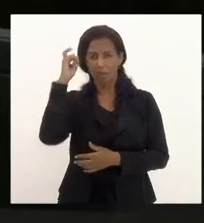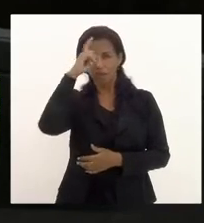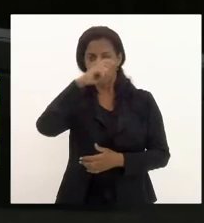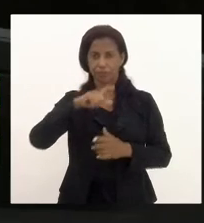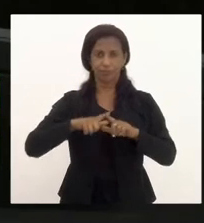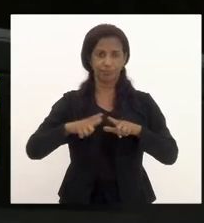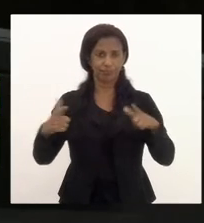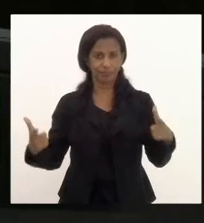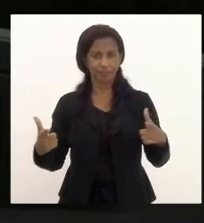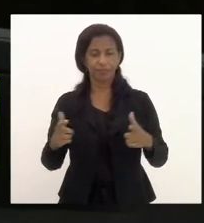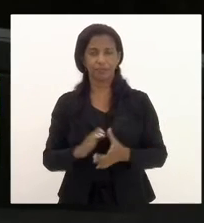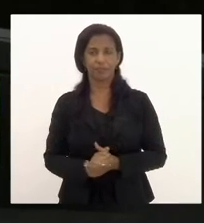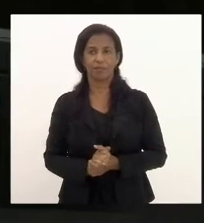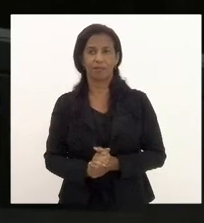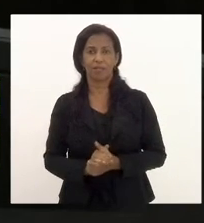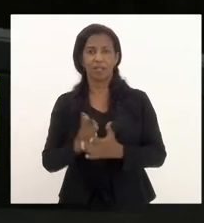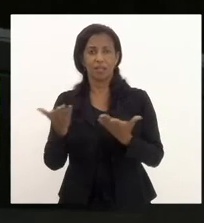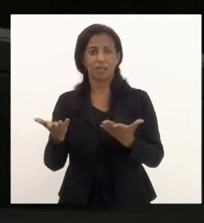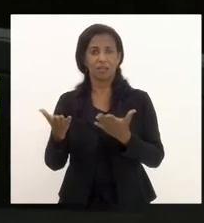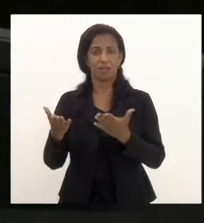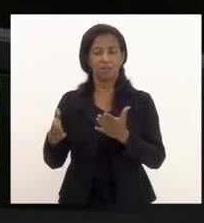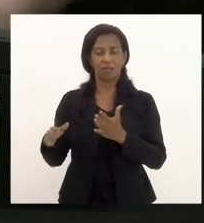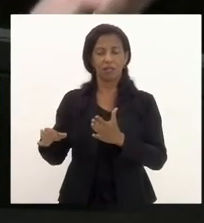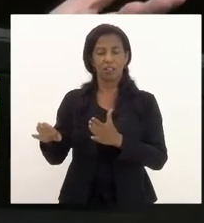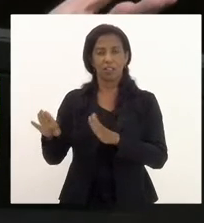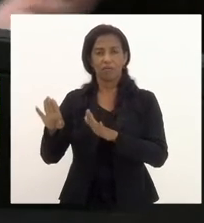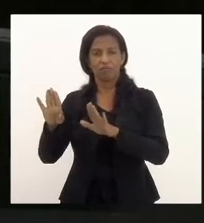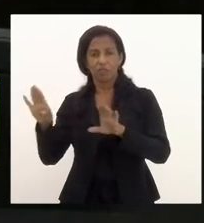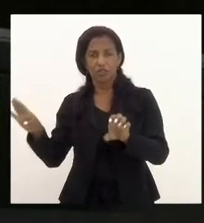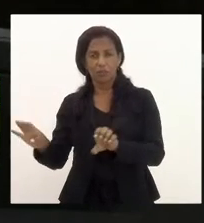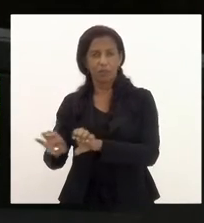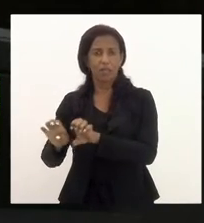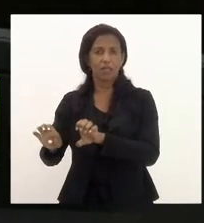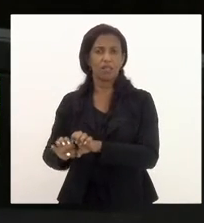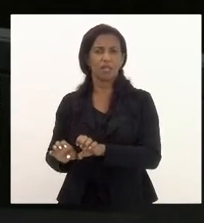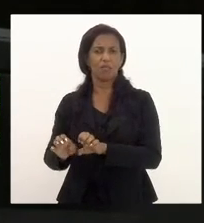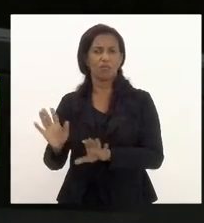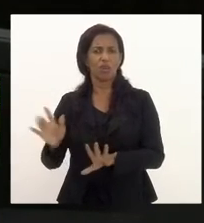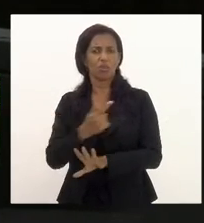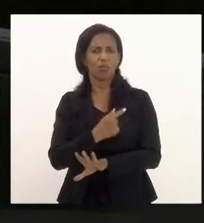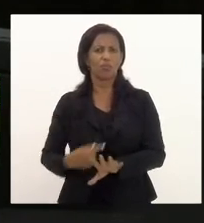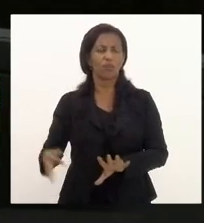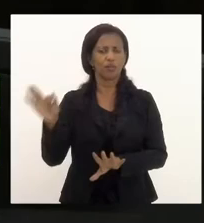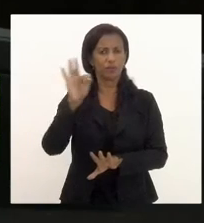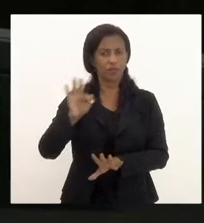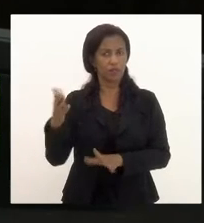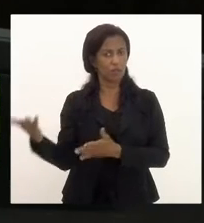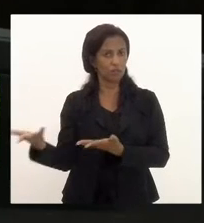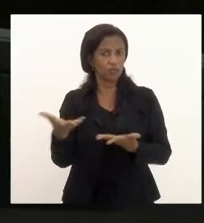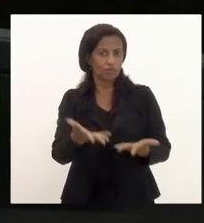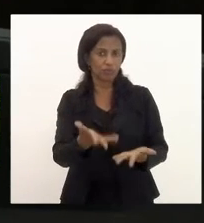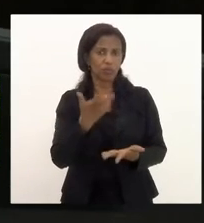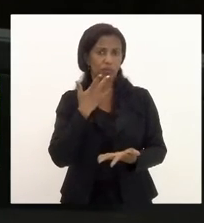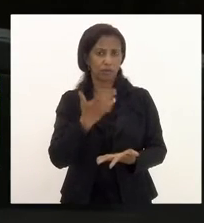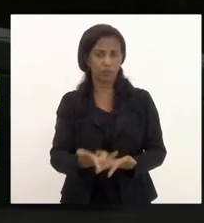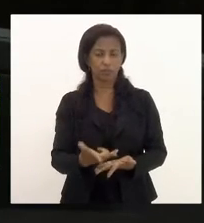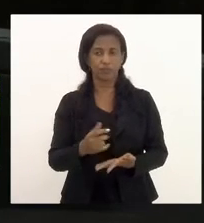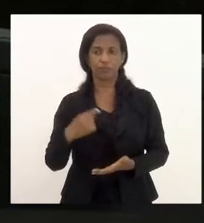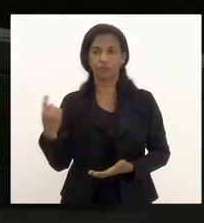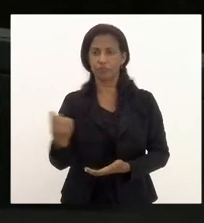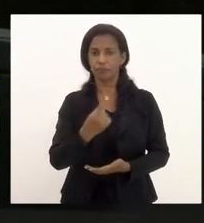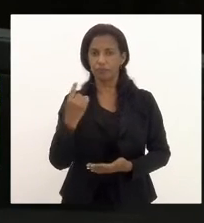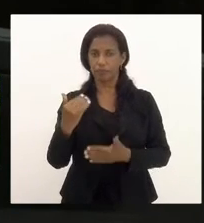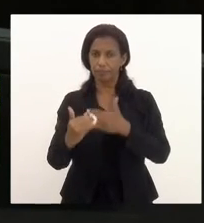dificuldade maior se estabelecermos já que o governo federal e muitas vezes aqui mesmo foi dito e que nós estamos